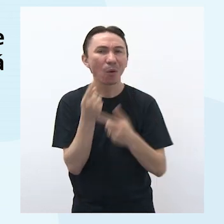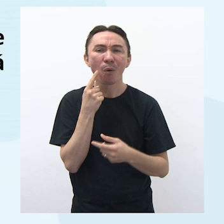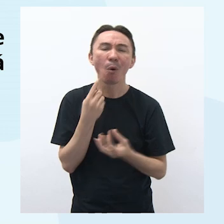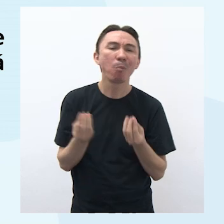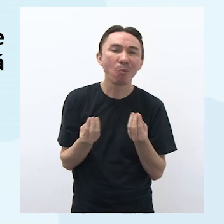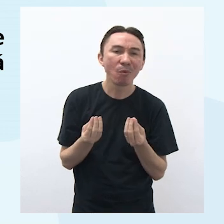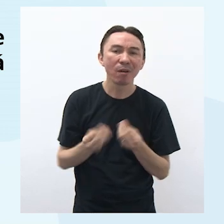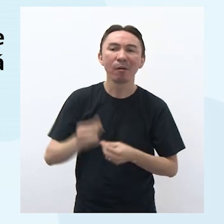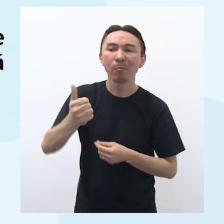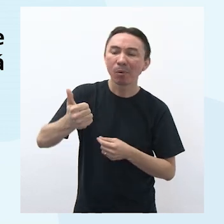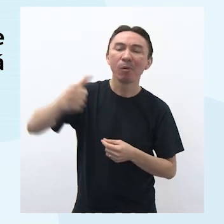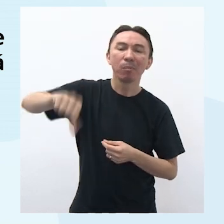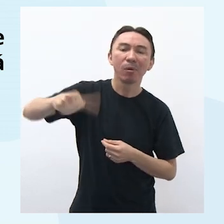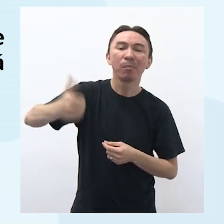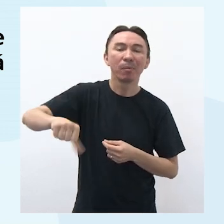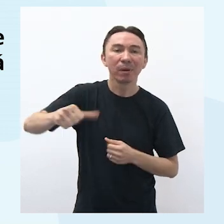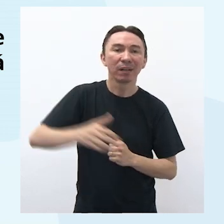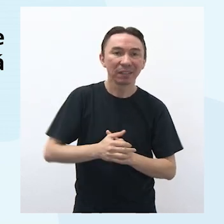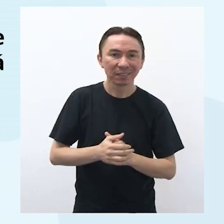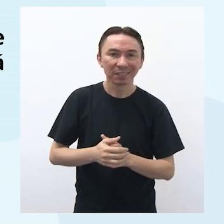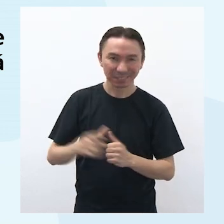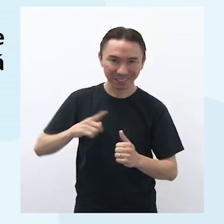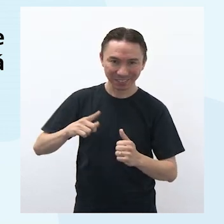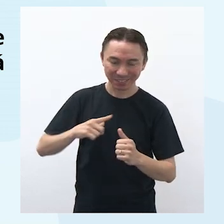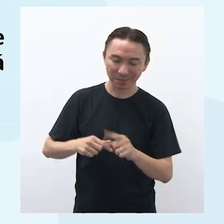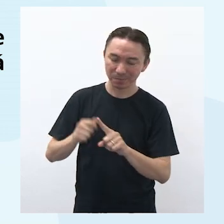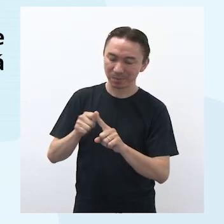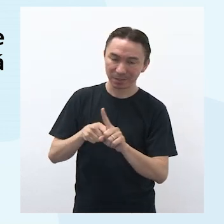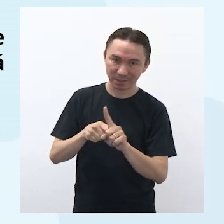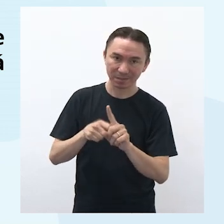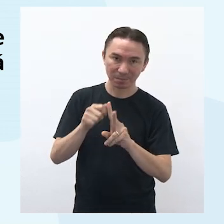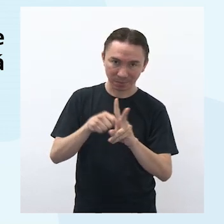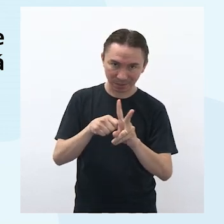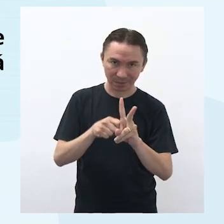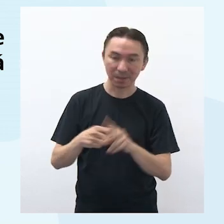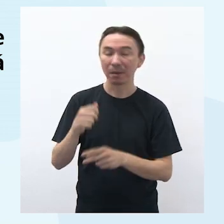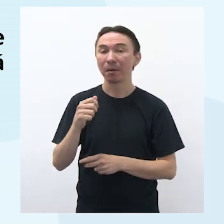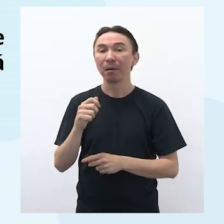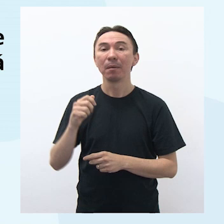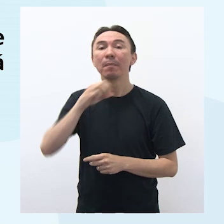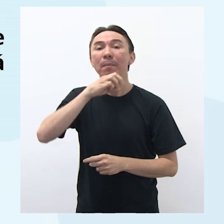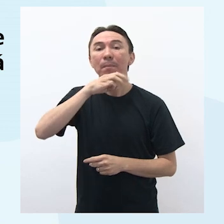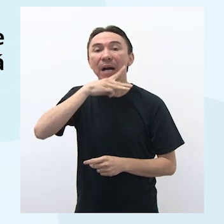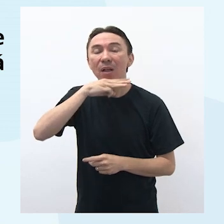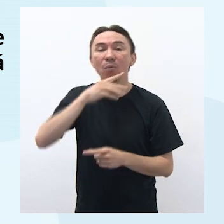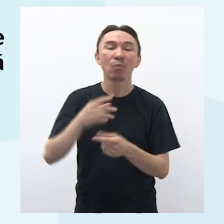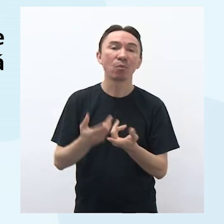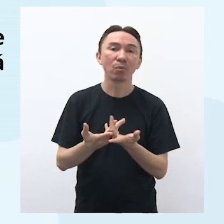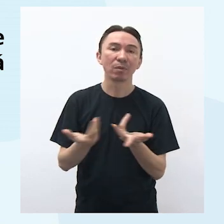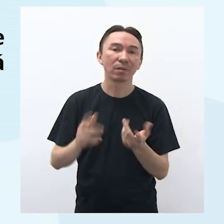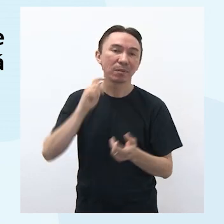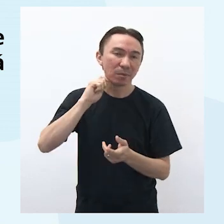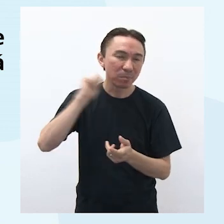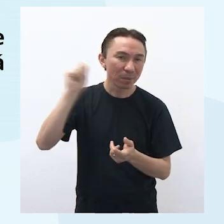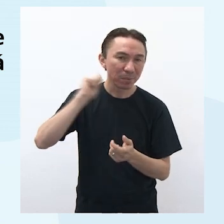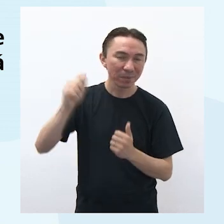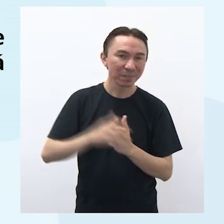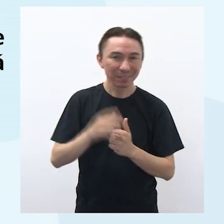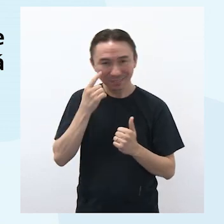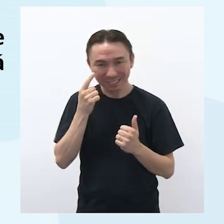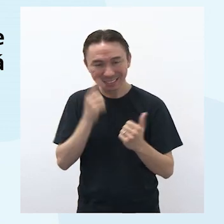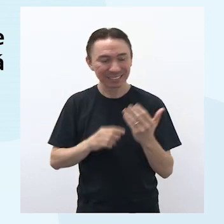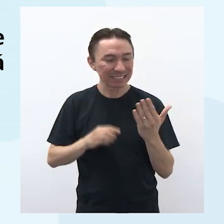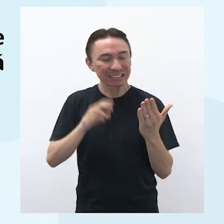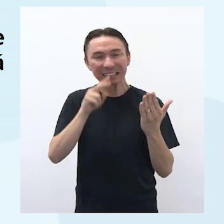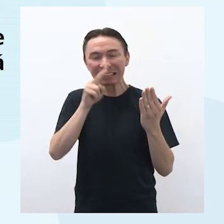agora, em março e abril? Então, como é que vocês avaliam? Quais foram as conquistas, os desafios? É muito importante olhar para esses